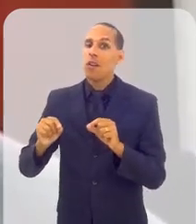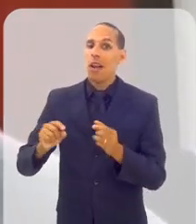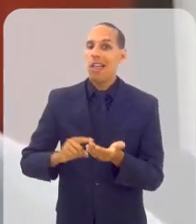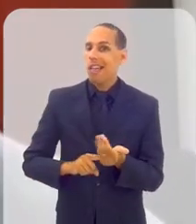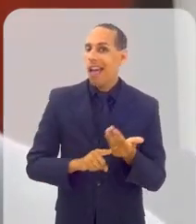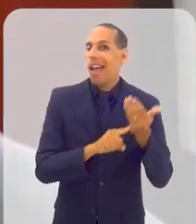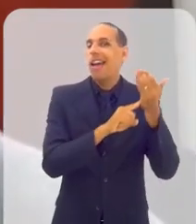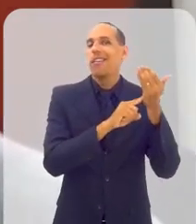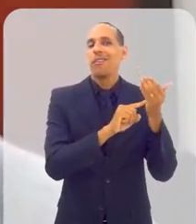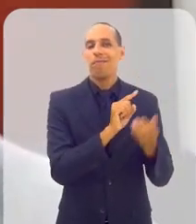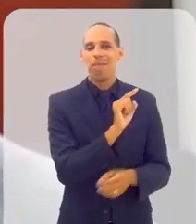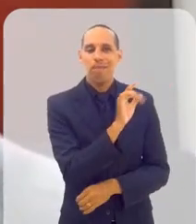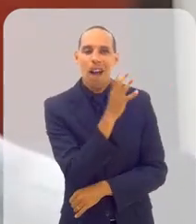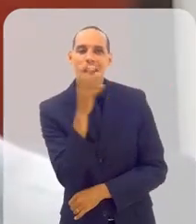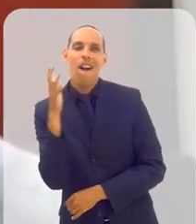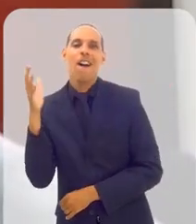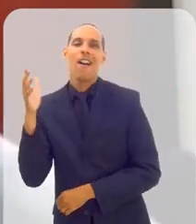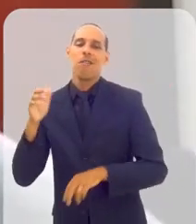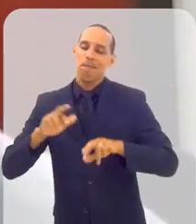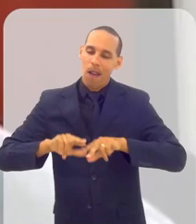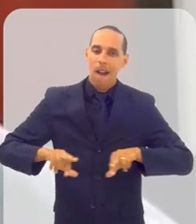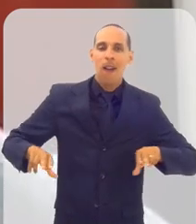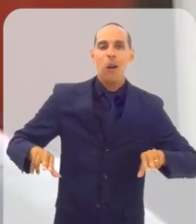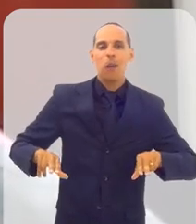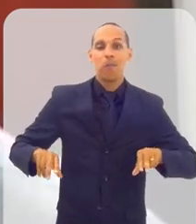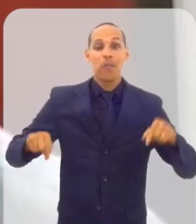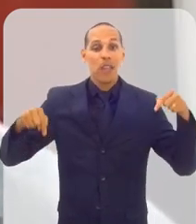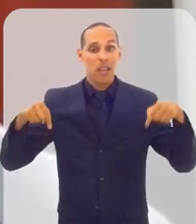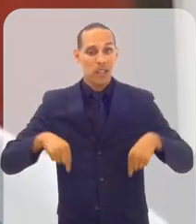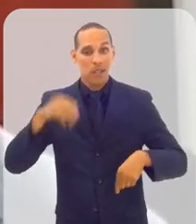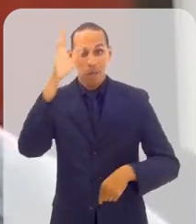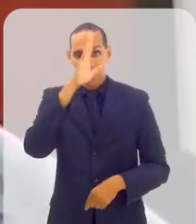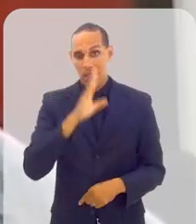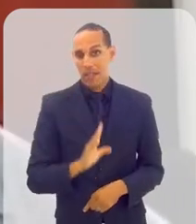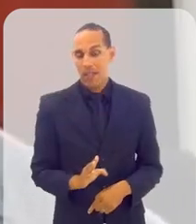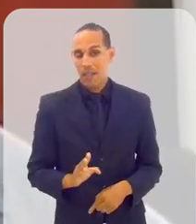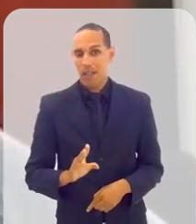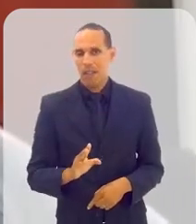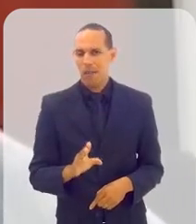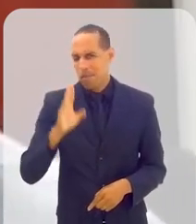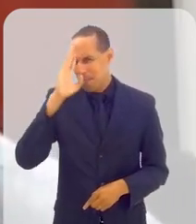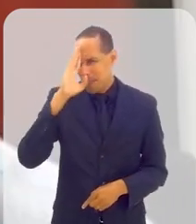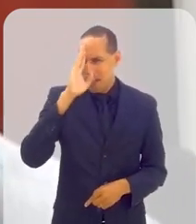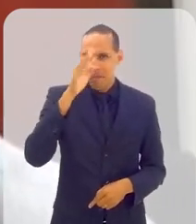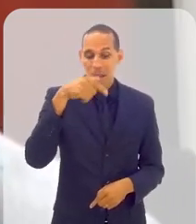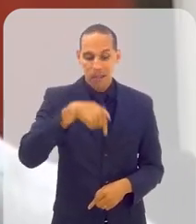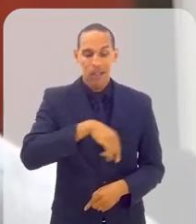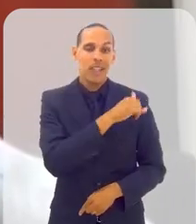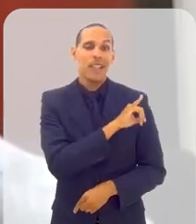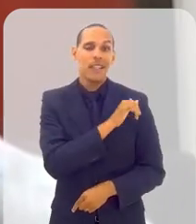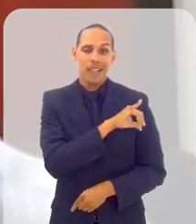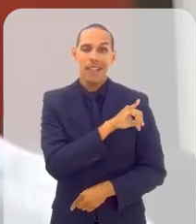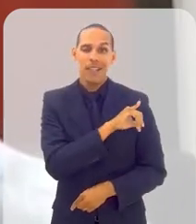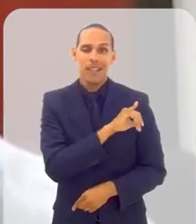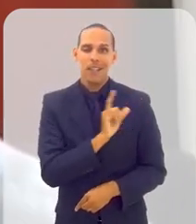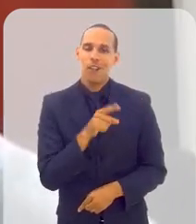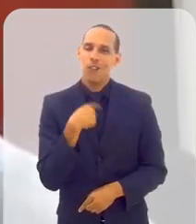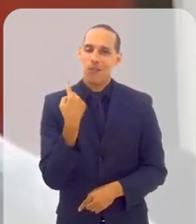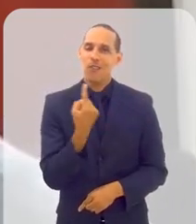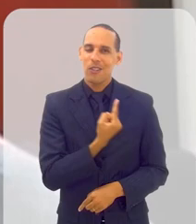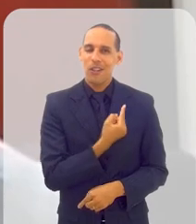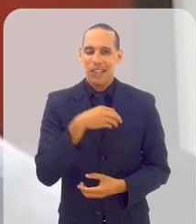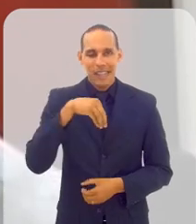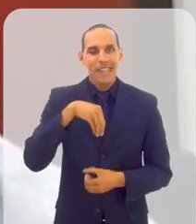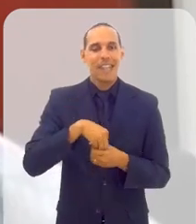nível tecnológico, ambiental e etc. No Brasil, e acho que em especial no Rio de Janeiro,